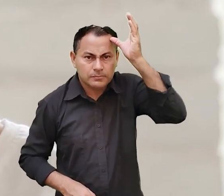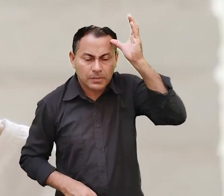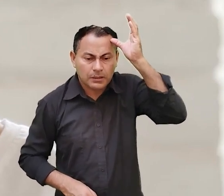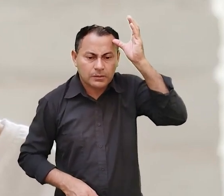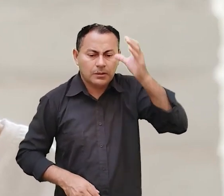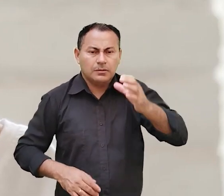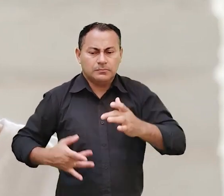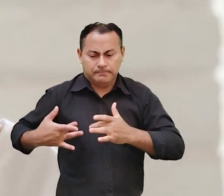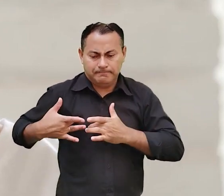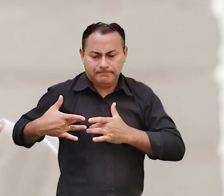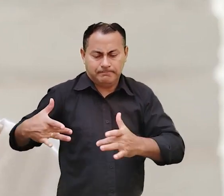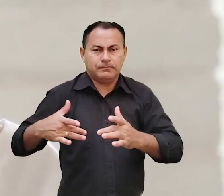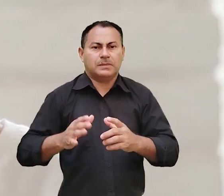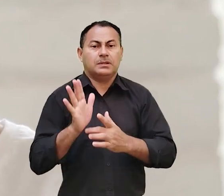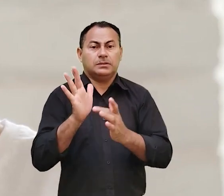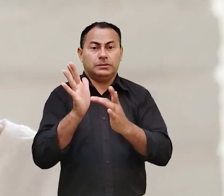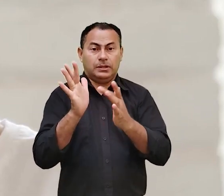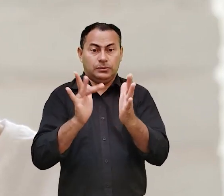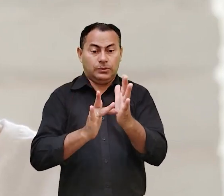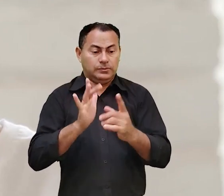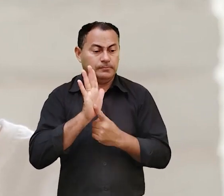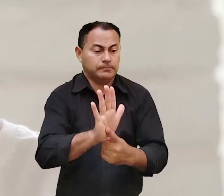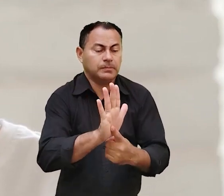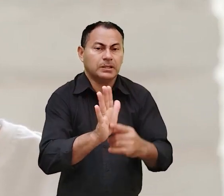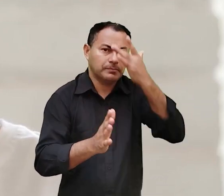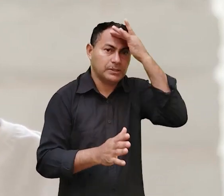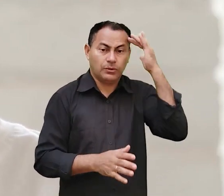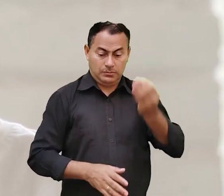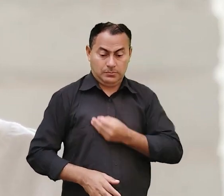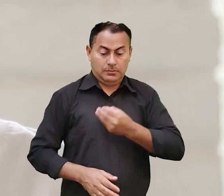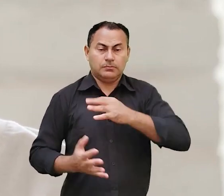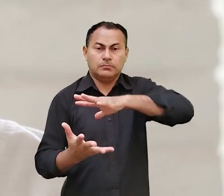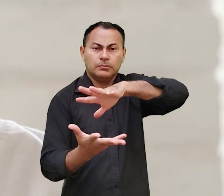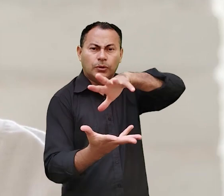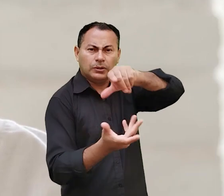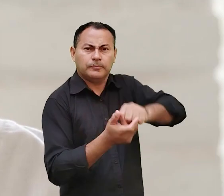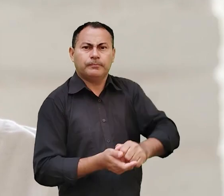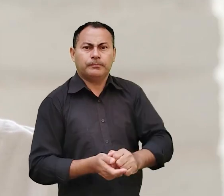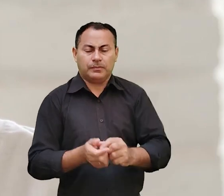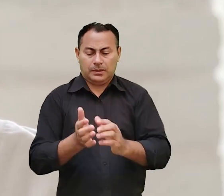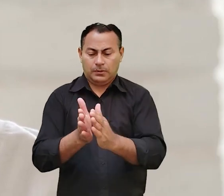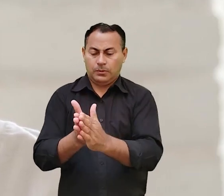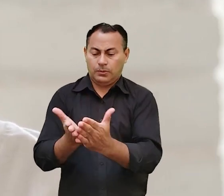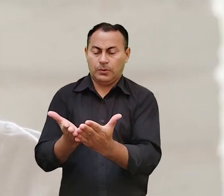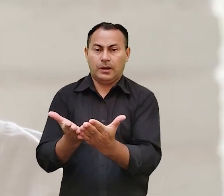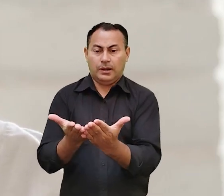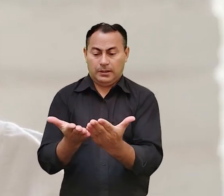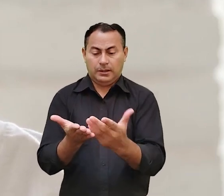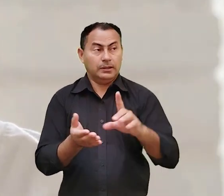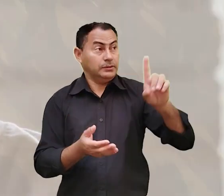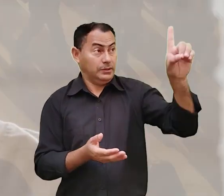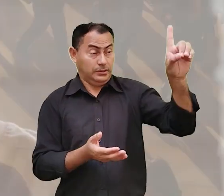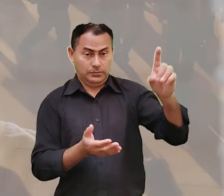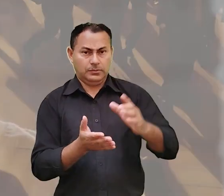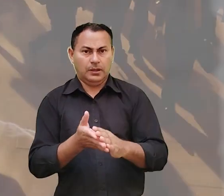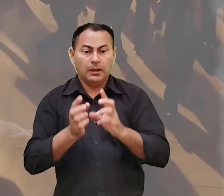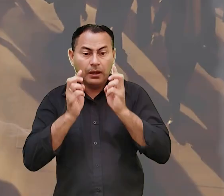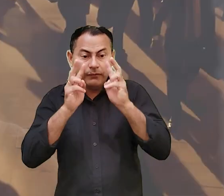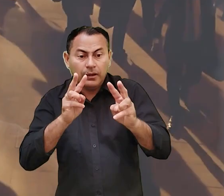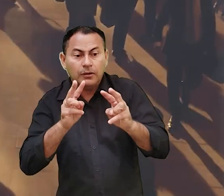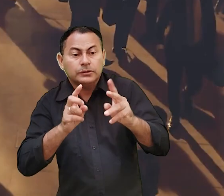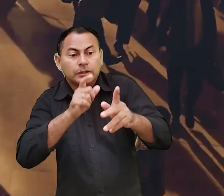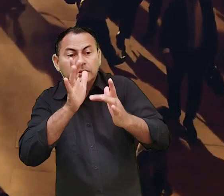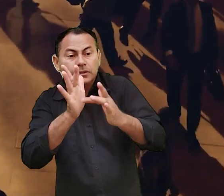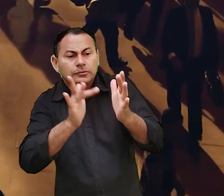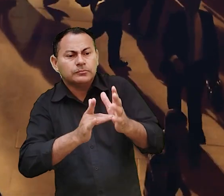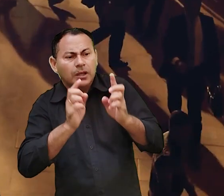da compaixão que Jesus demonstrava pelas pessoas quando viveu neste mundo? Os escritos originais da Bíblia revelam que quando Jesus